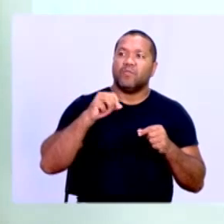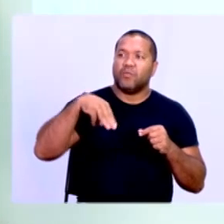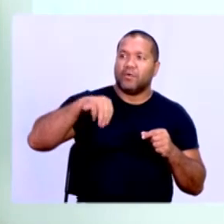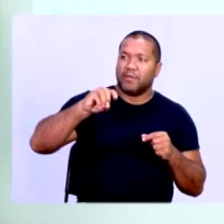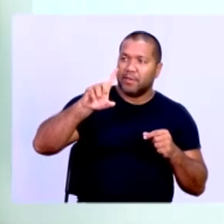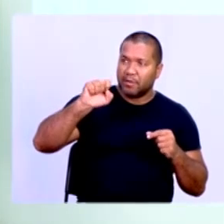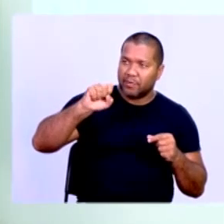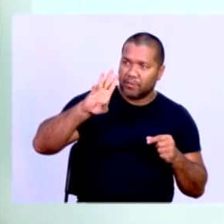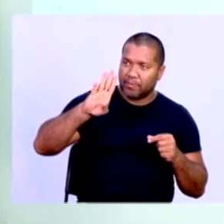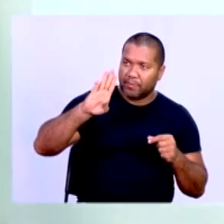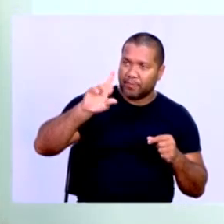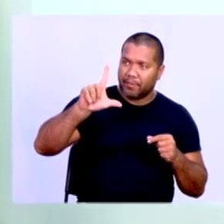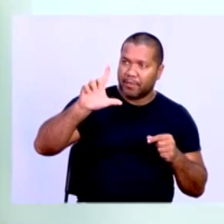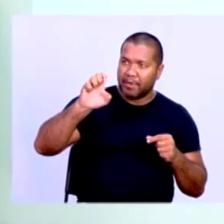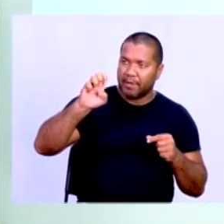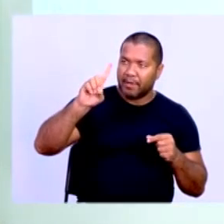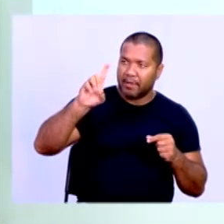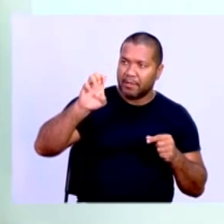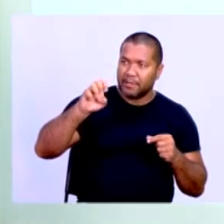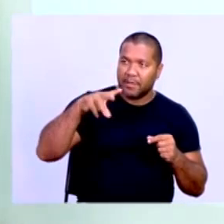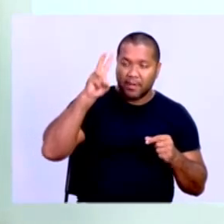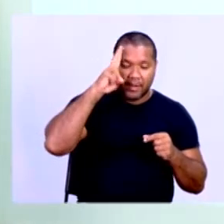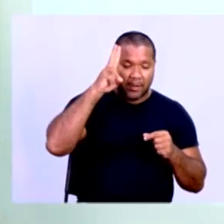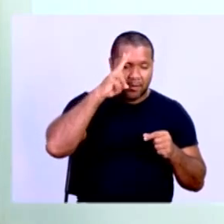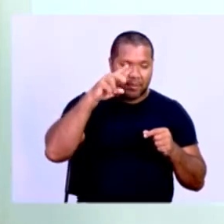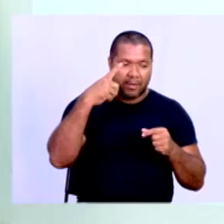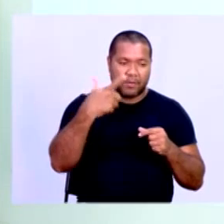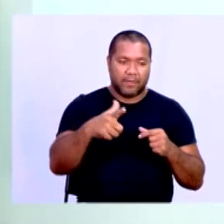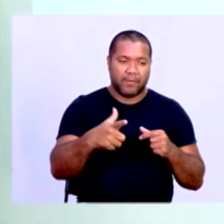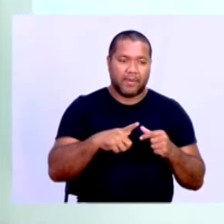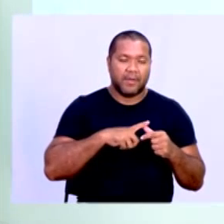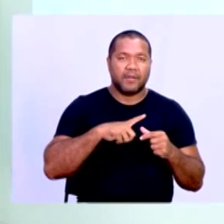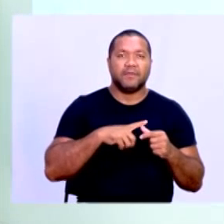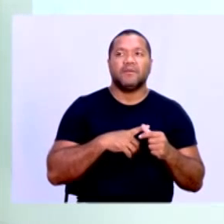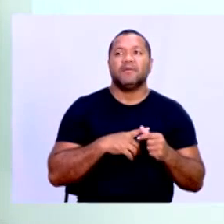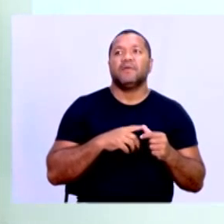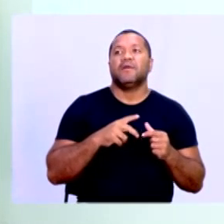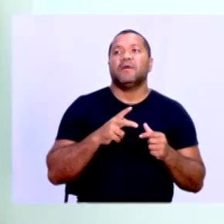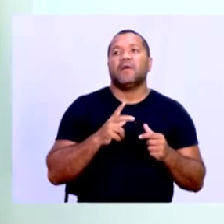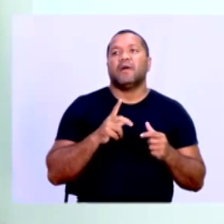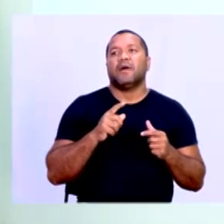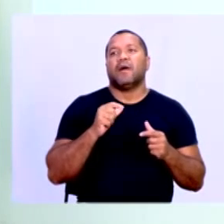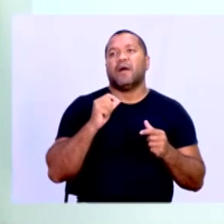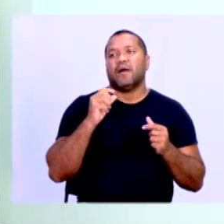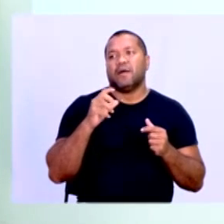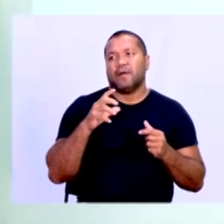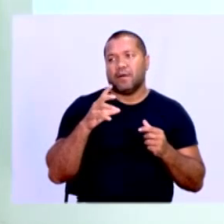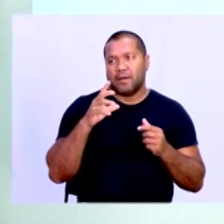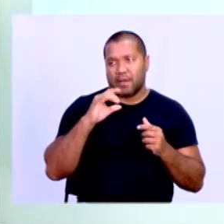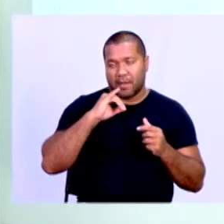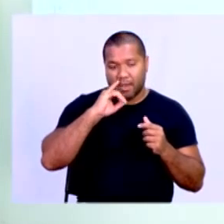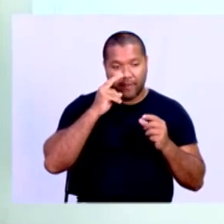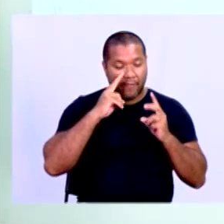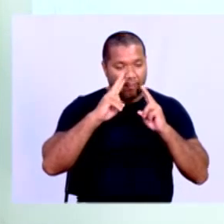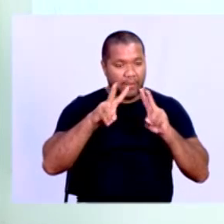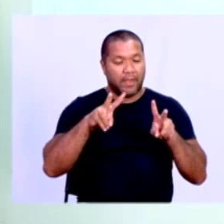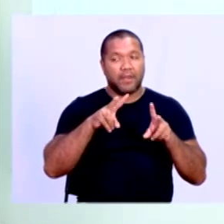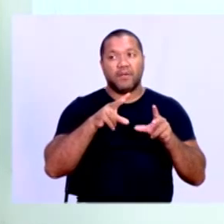né? E lembrando novamente, acesse o recurso AVA, tem o grupo, né,